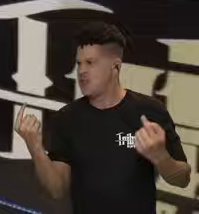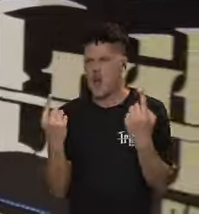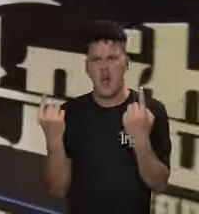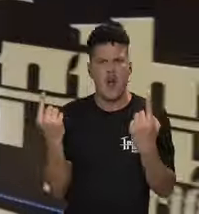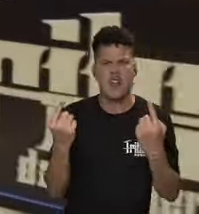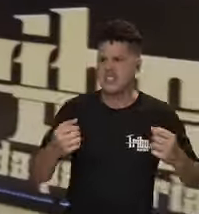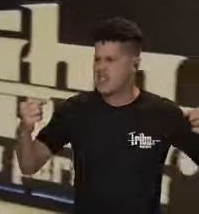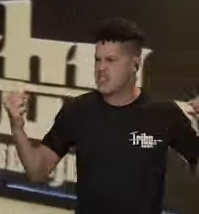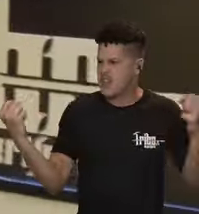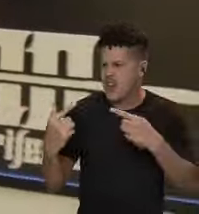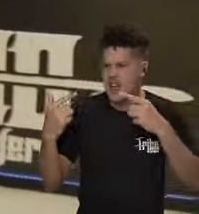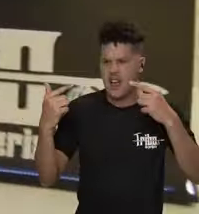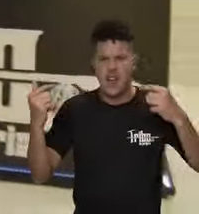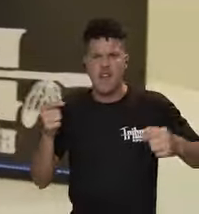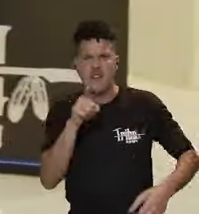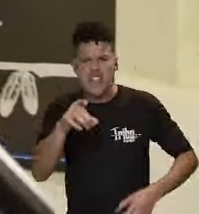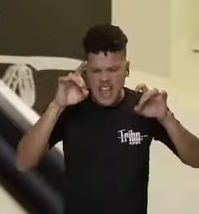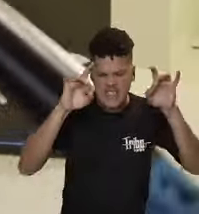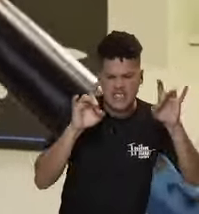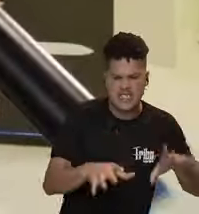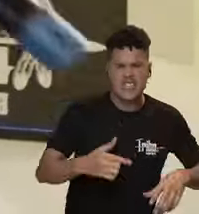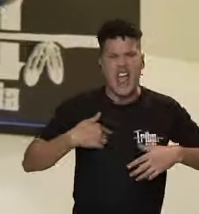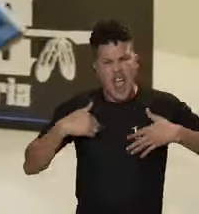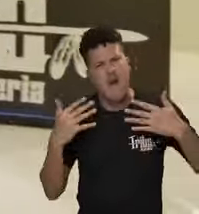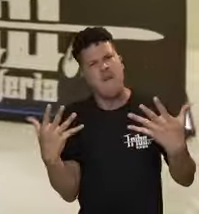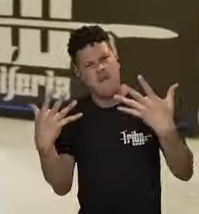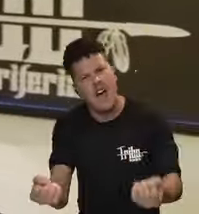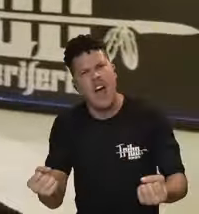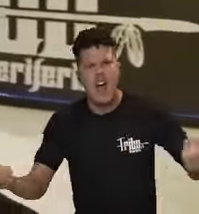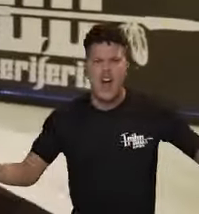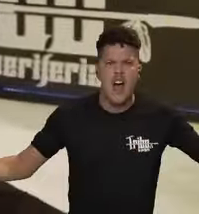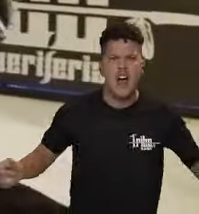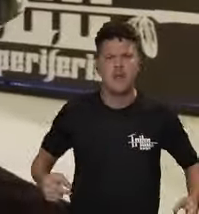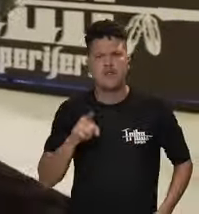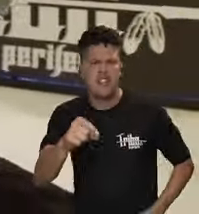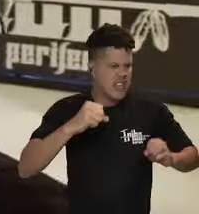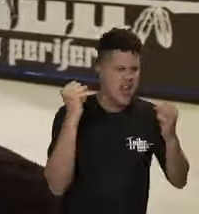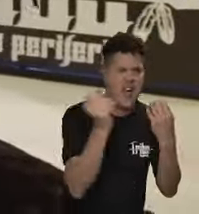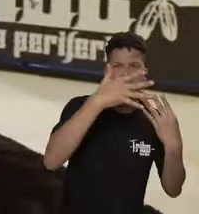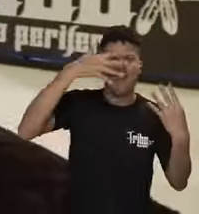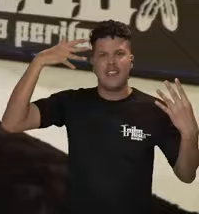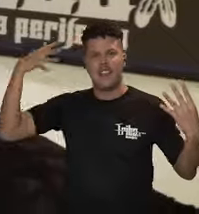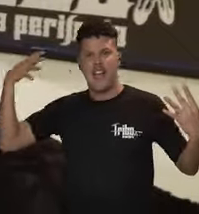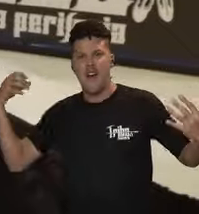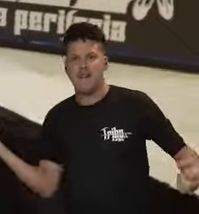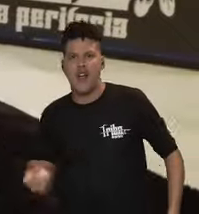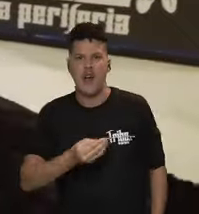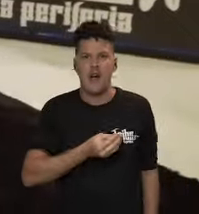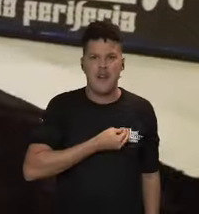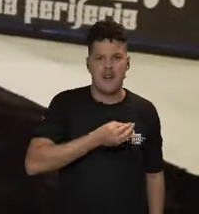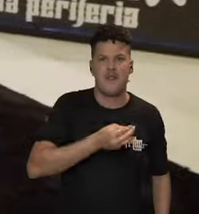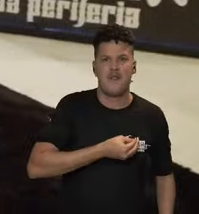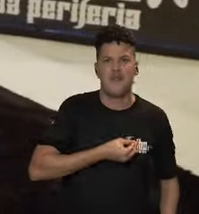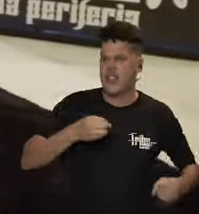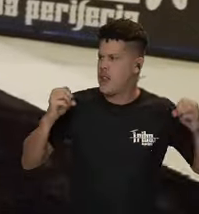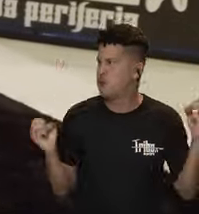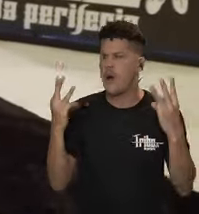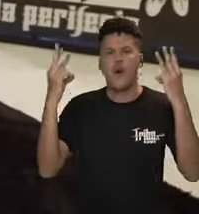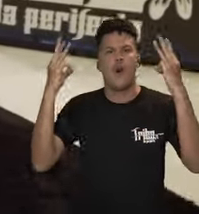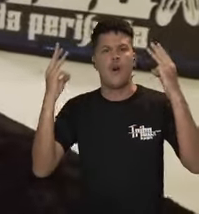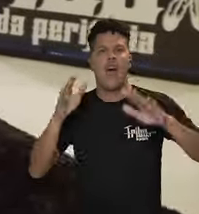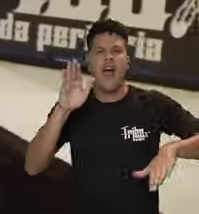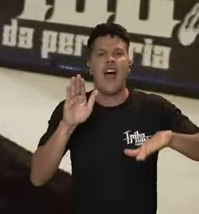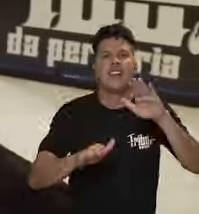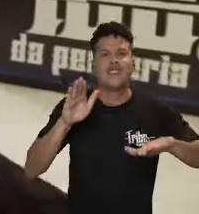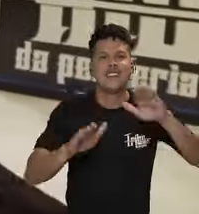pro conflito. Tu desiste, eu insisto. Tu é mito, eu insisto. A vida é um show, show. E às